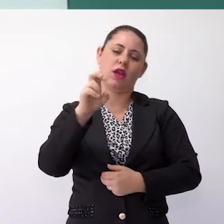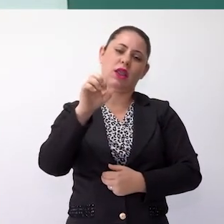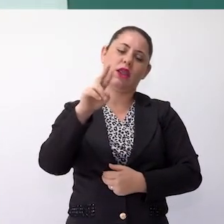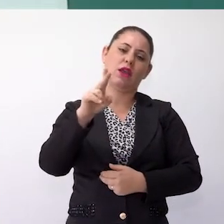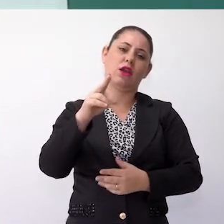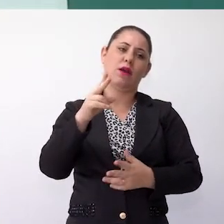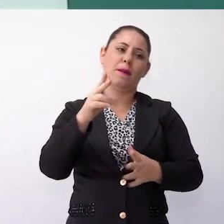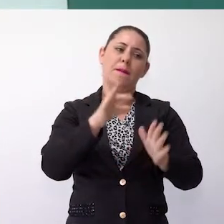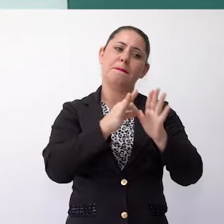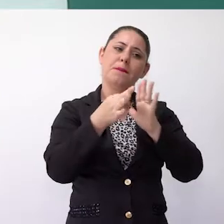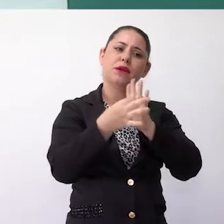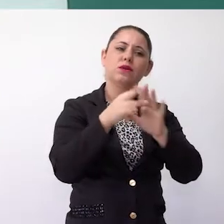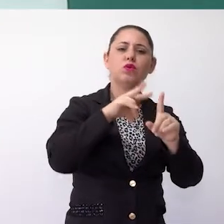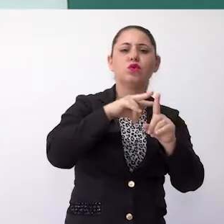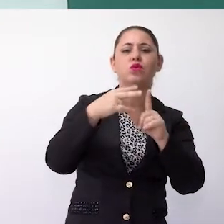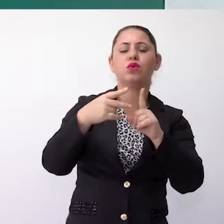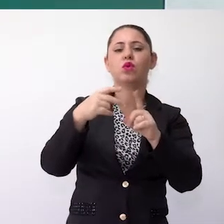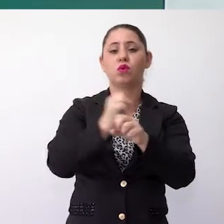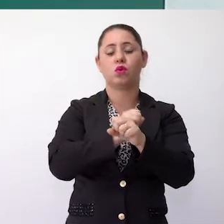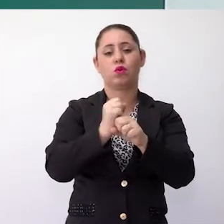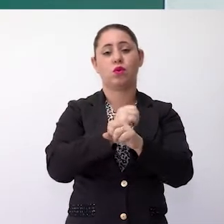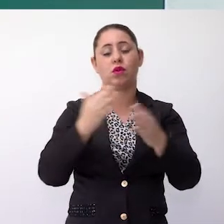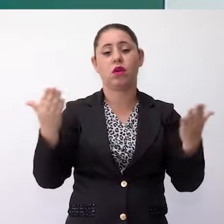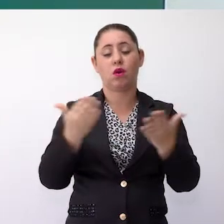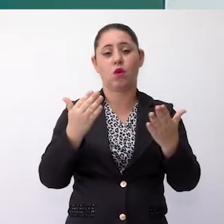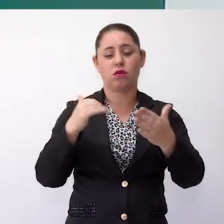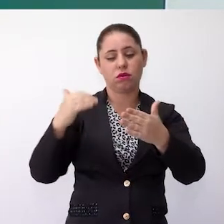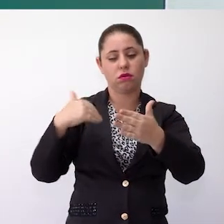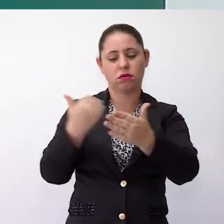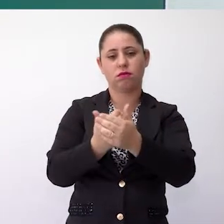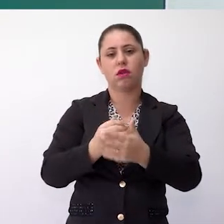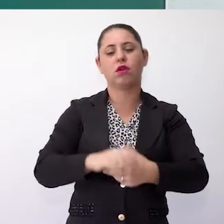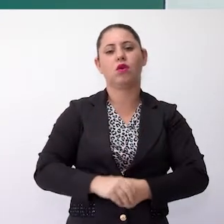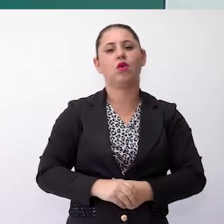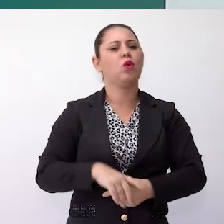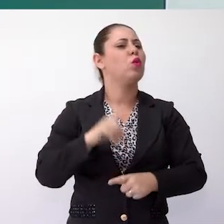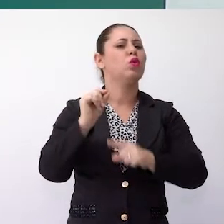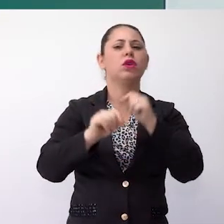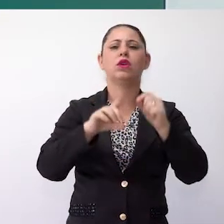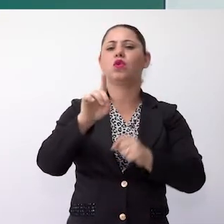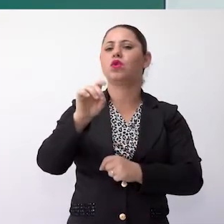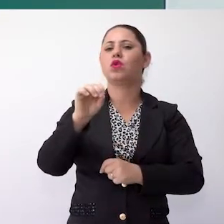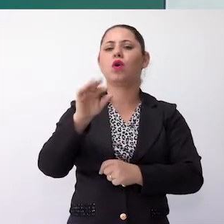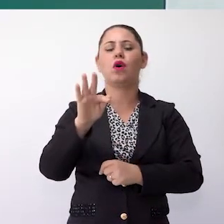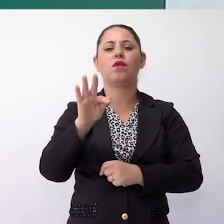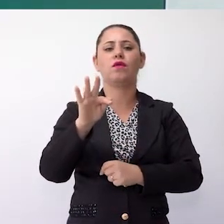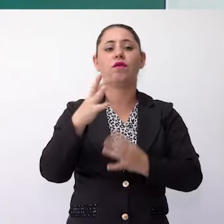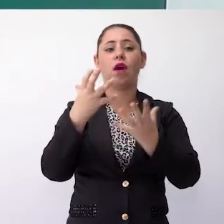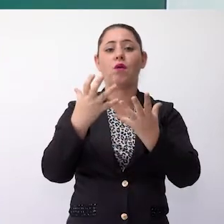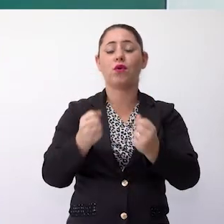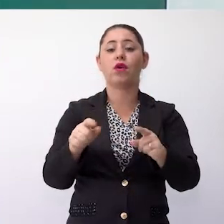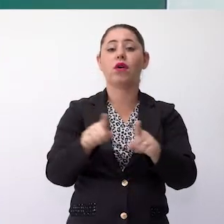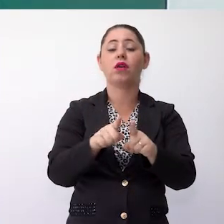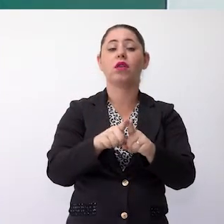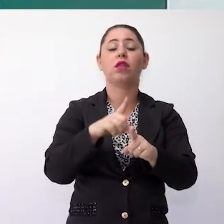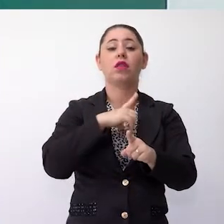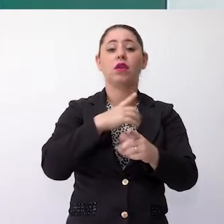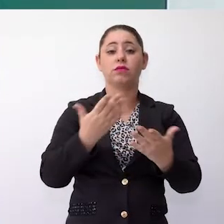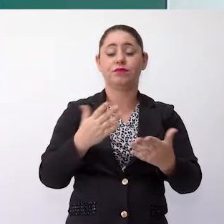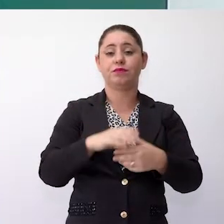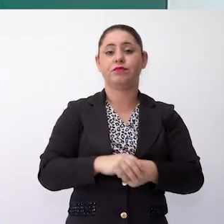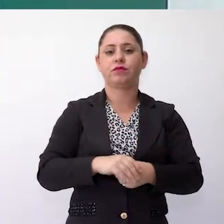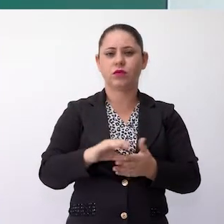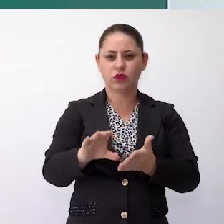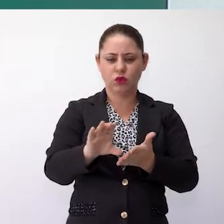as perspectivas para esse ano daqui para frente, Coronel. O que o DOF tem, o que vai receber, né?